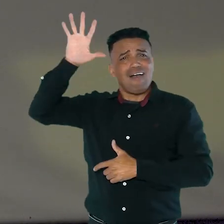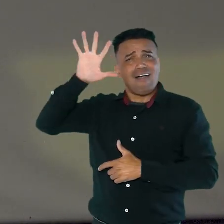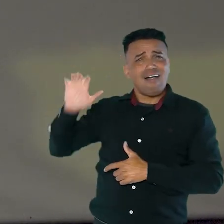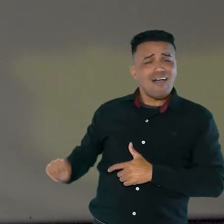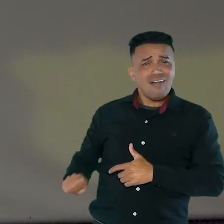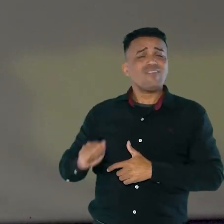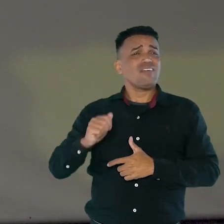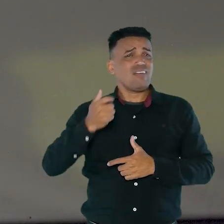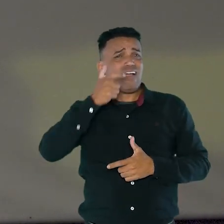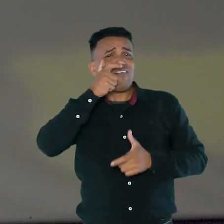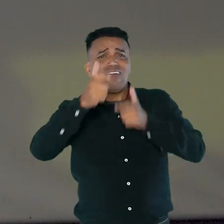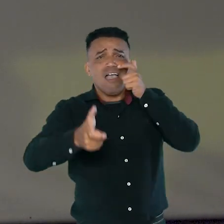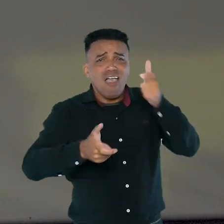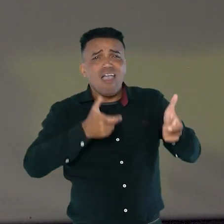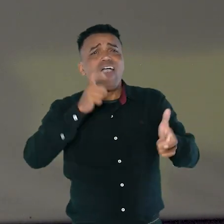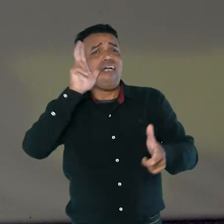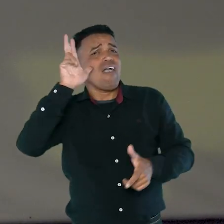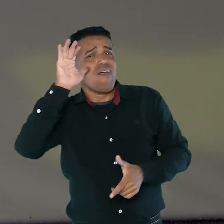ver Angola,